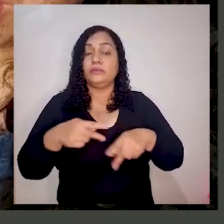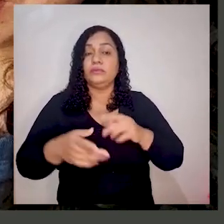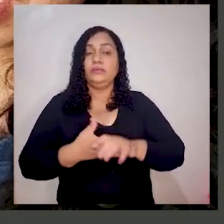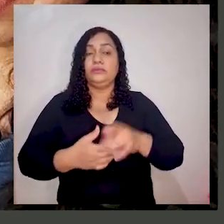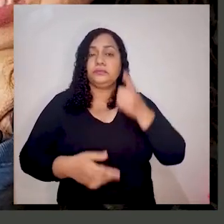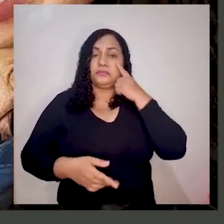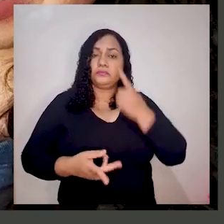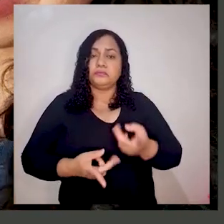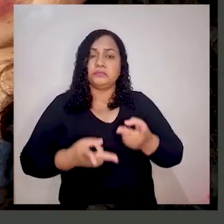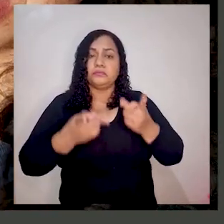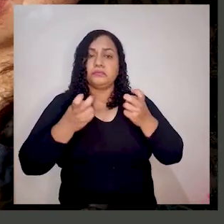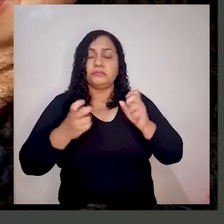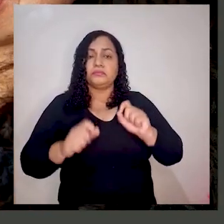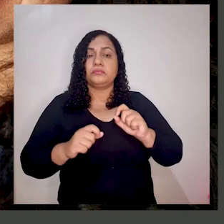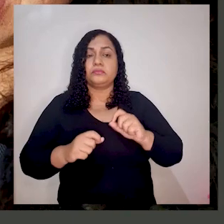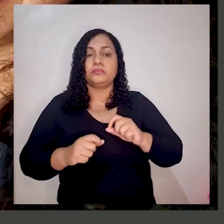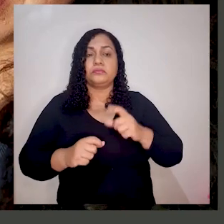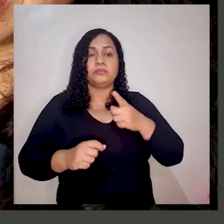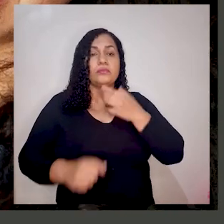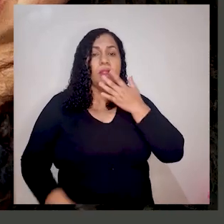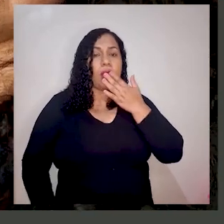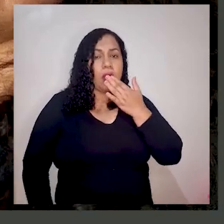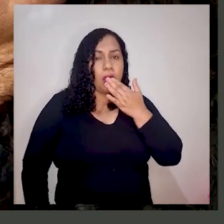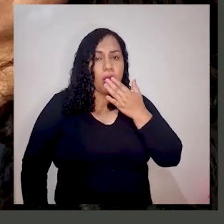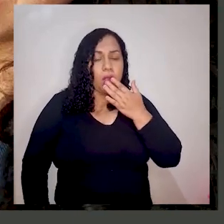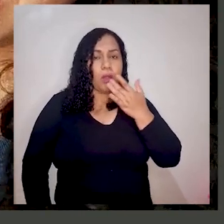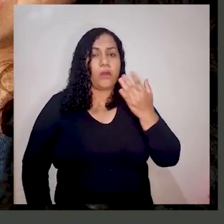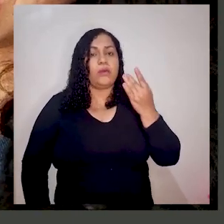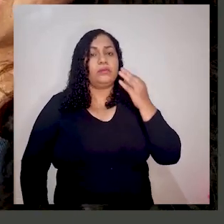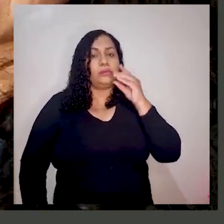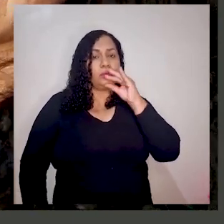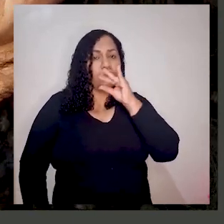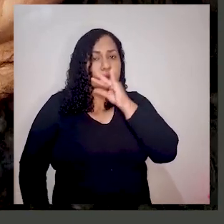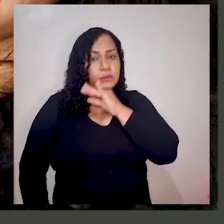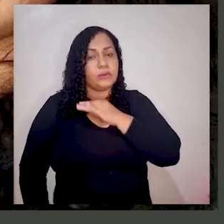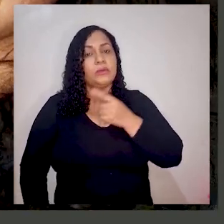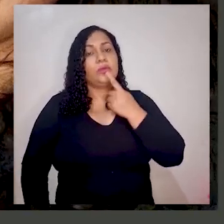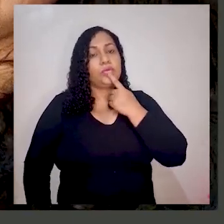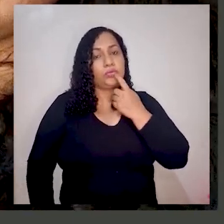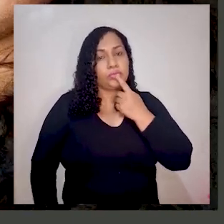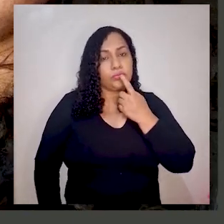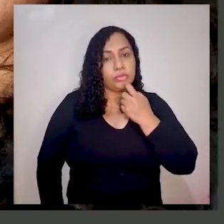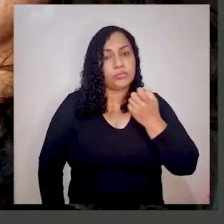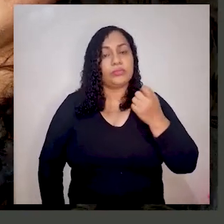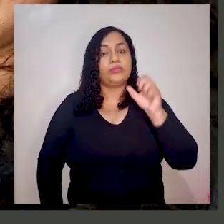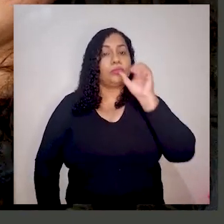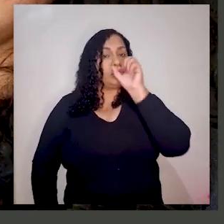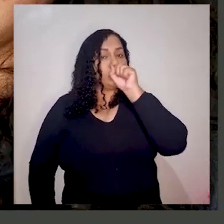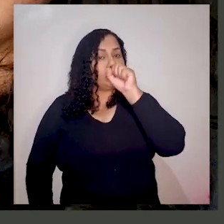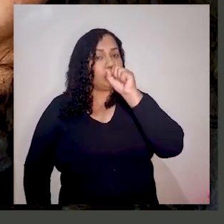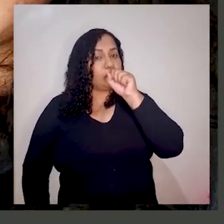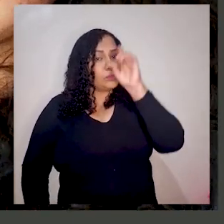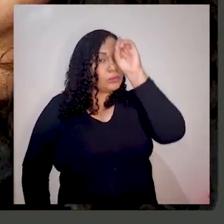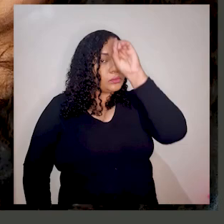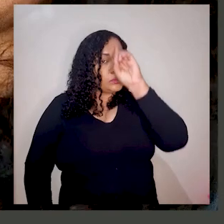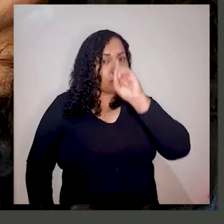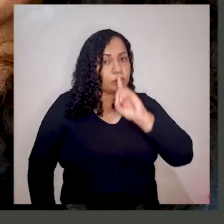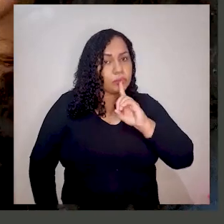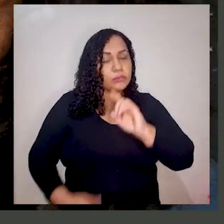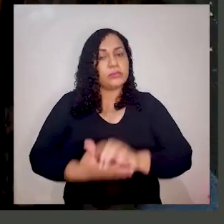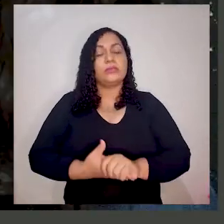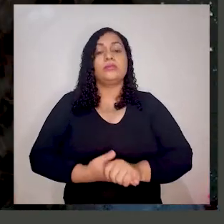aqui. Observa que a legenda desse mapa, ela está em tons quentes, né? Nos tons de vermelho,